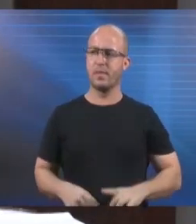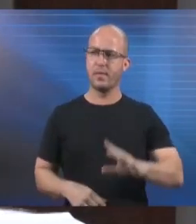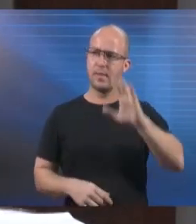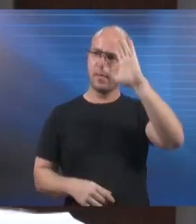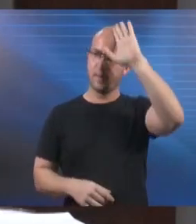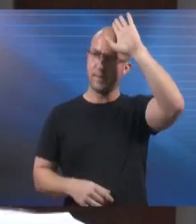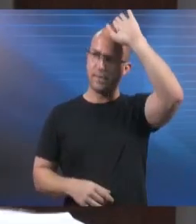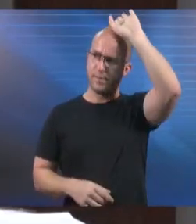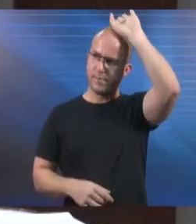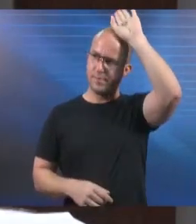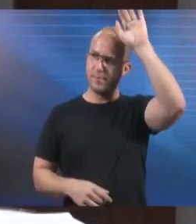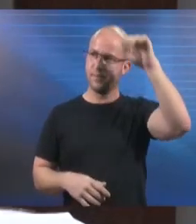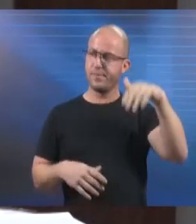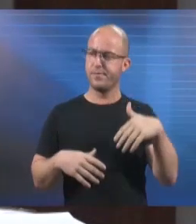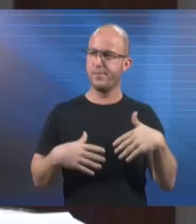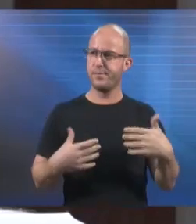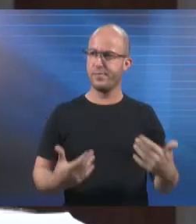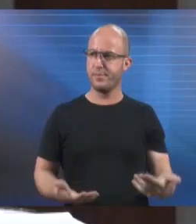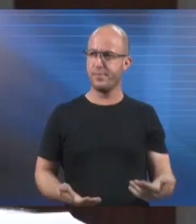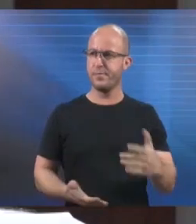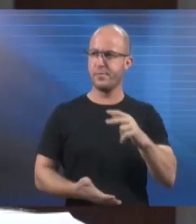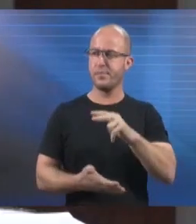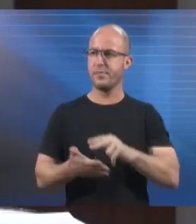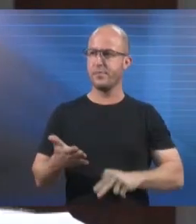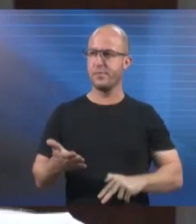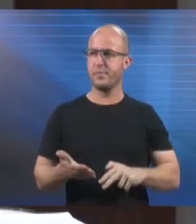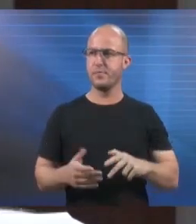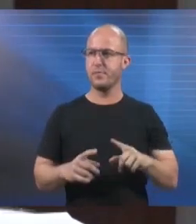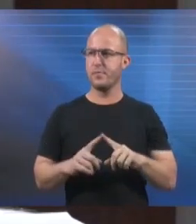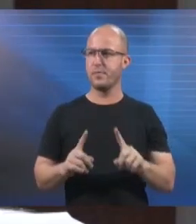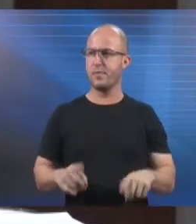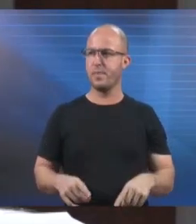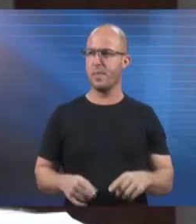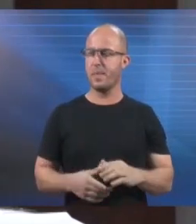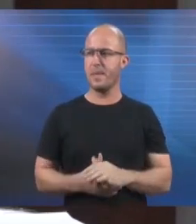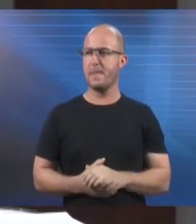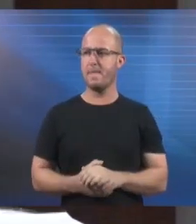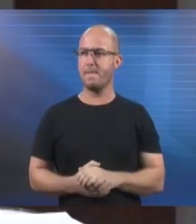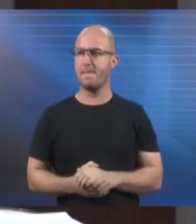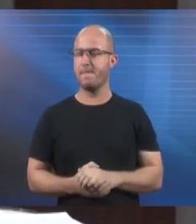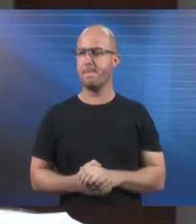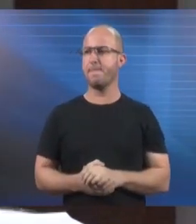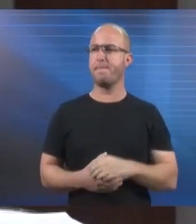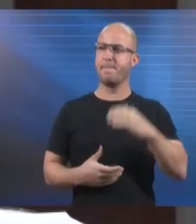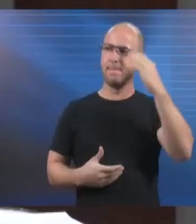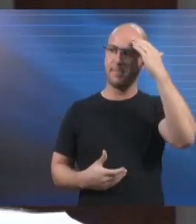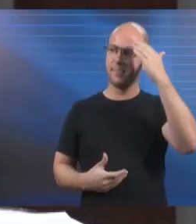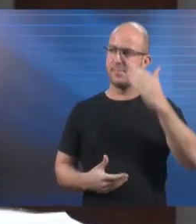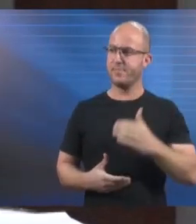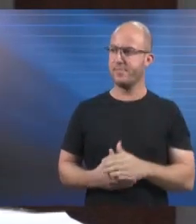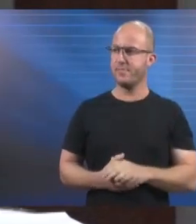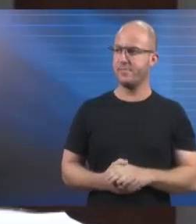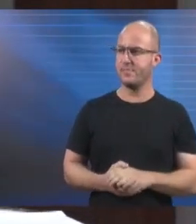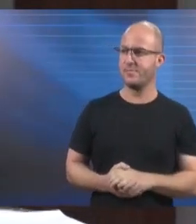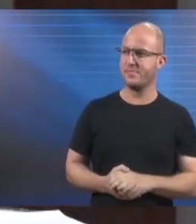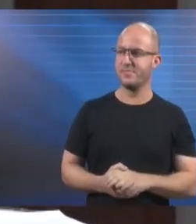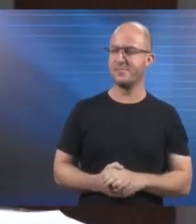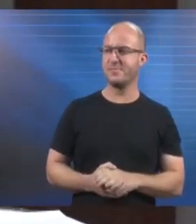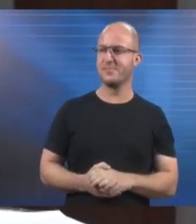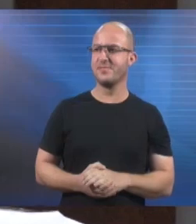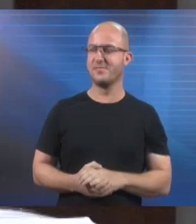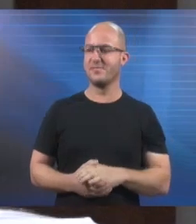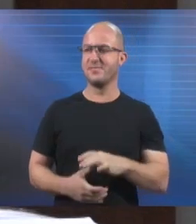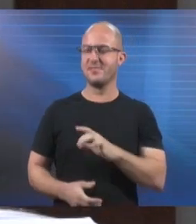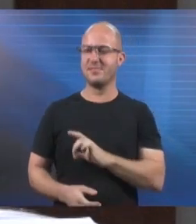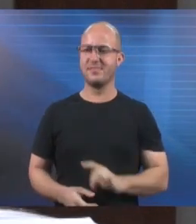Bombeiros então enquanto isso eu tô lendo as matéria certo obrigada iniciativa deputada